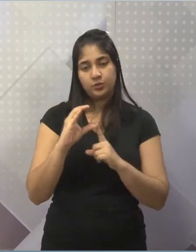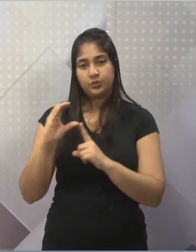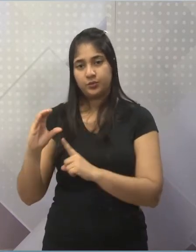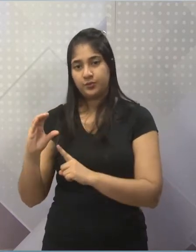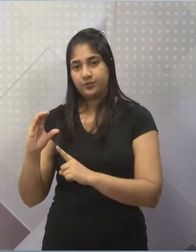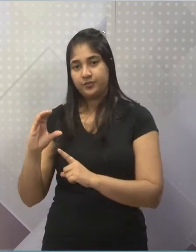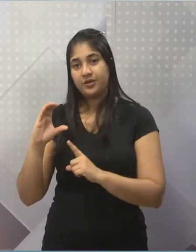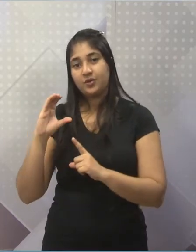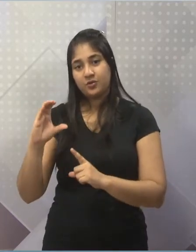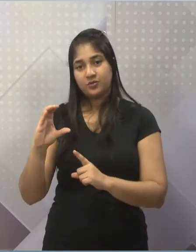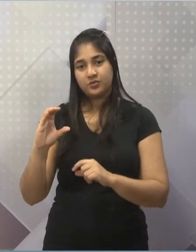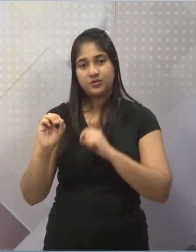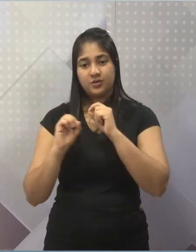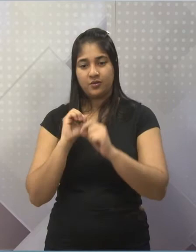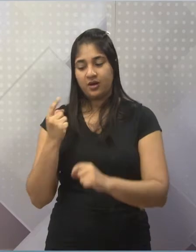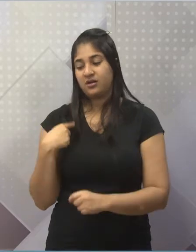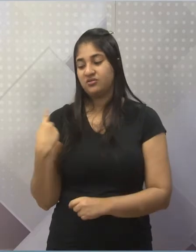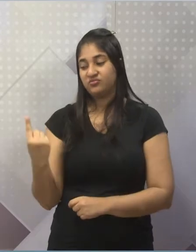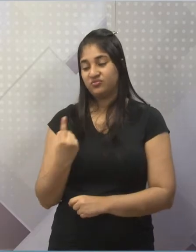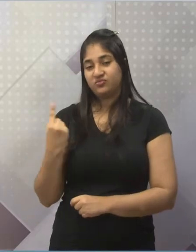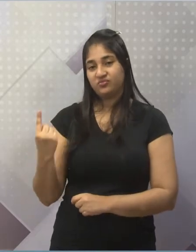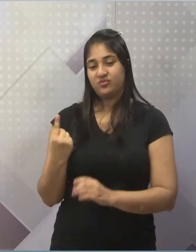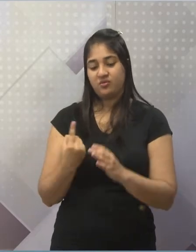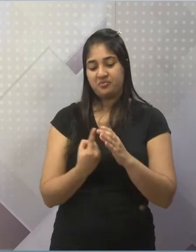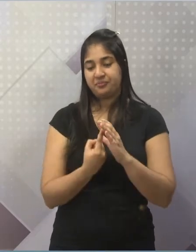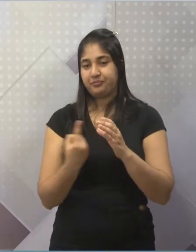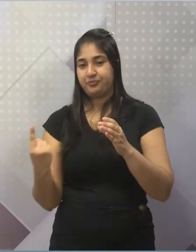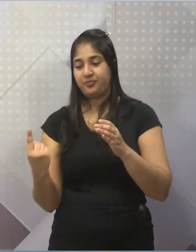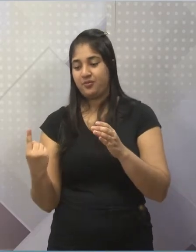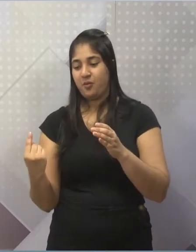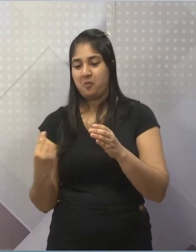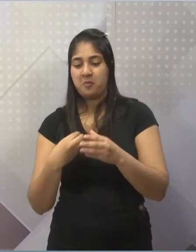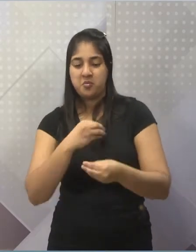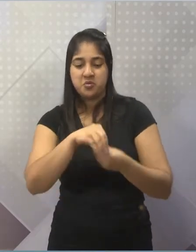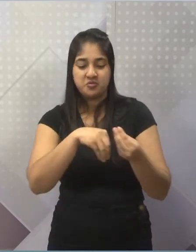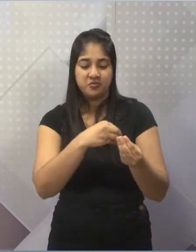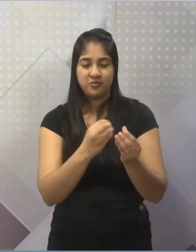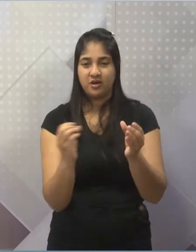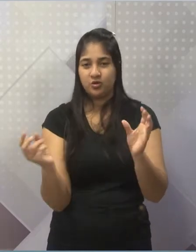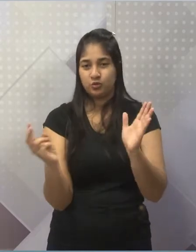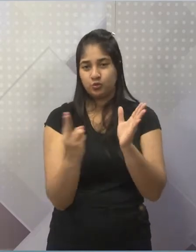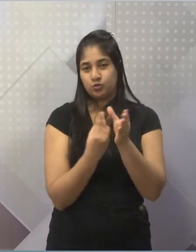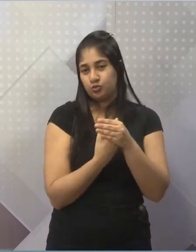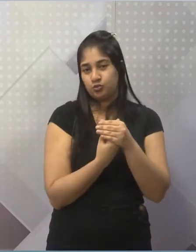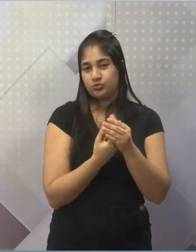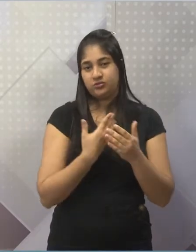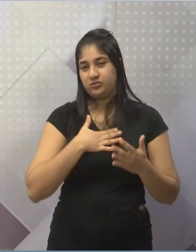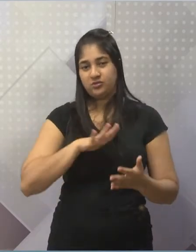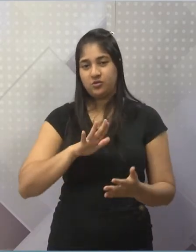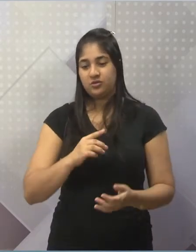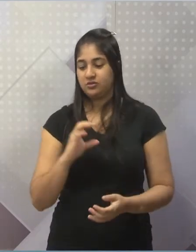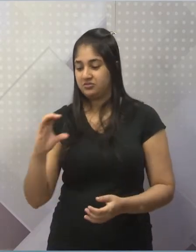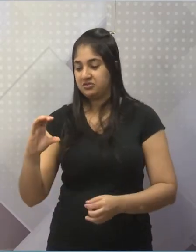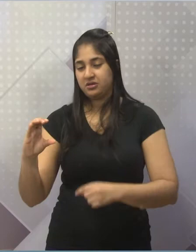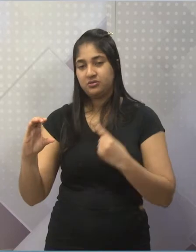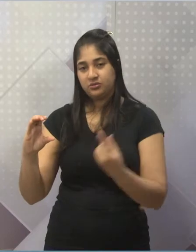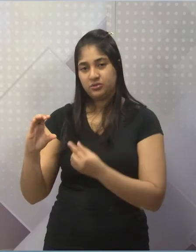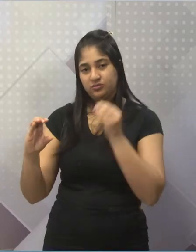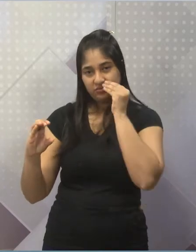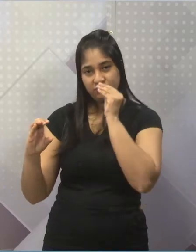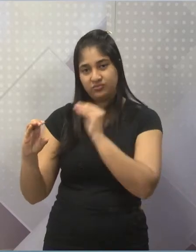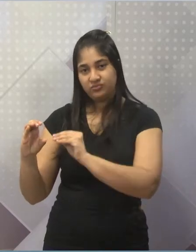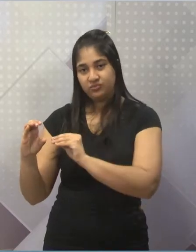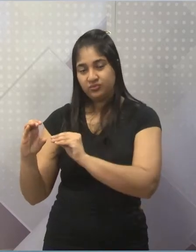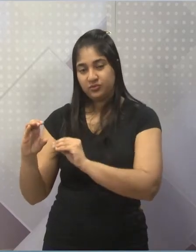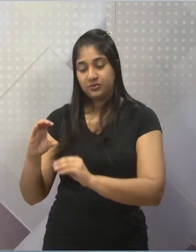meus alunos, o C é o antissocial, ele não gosta de se misturar, então ele precisa ficar só. A gente precisa tirar